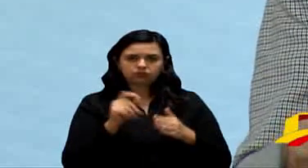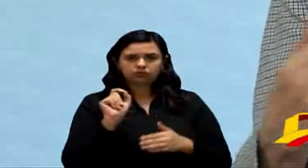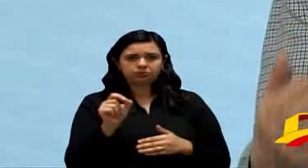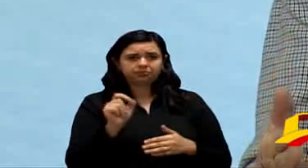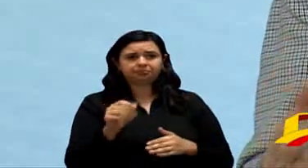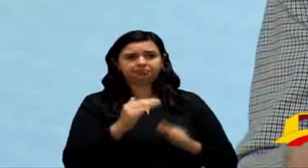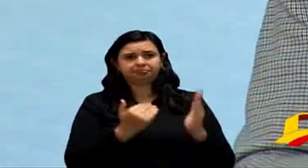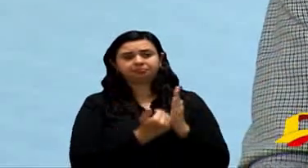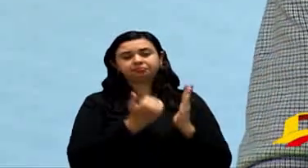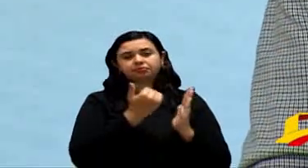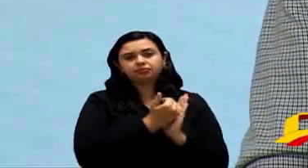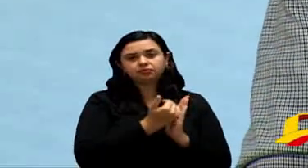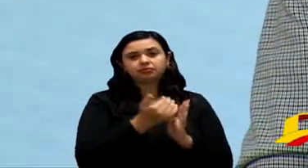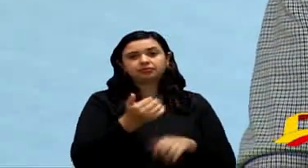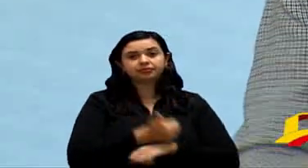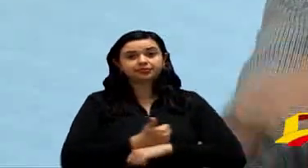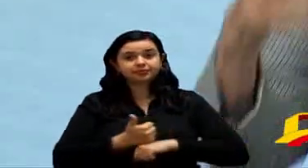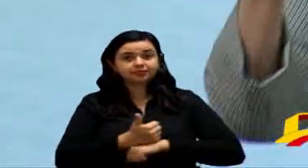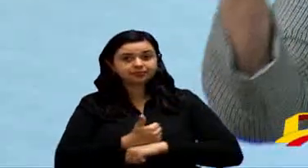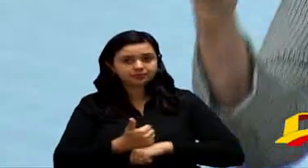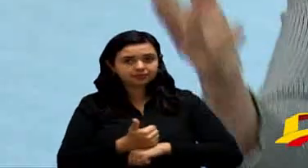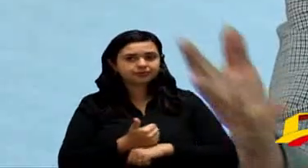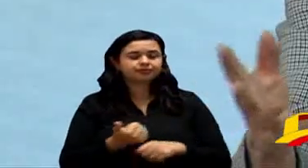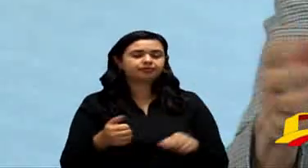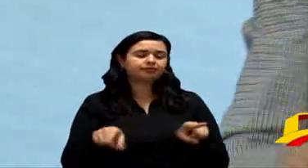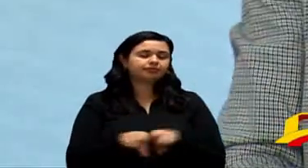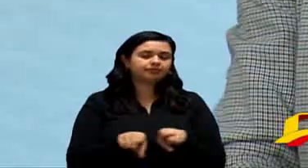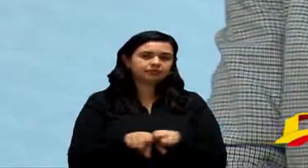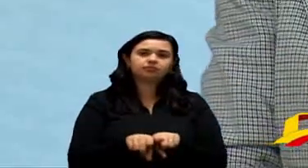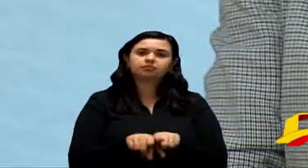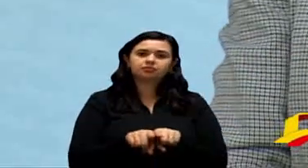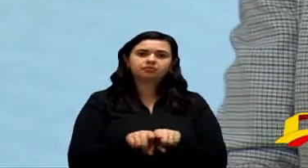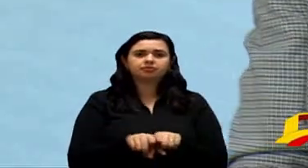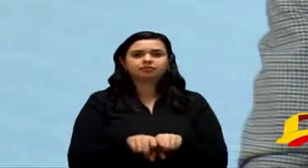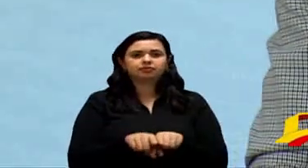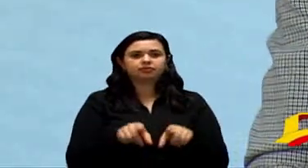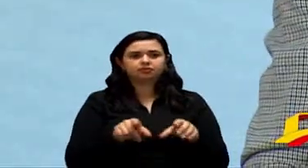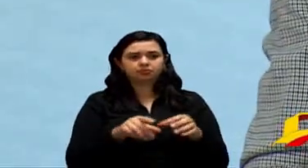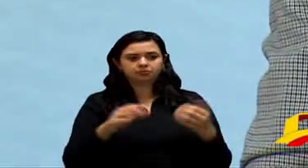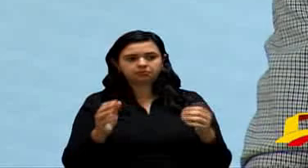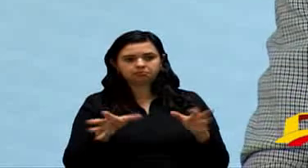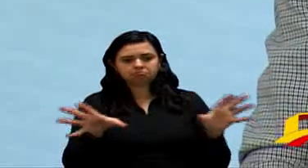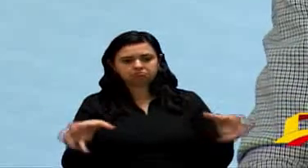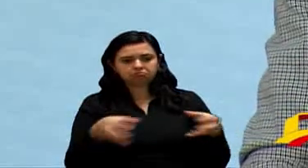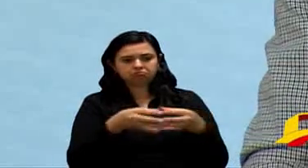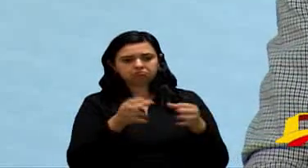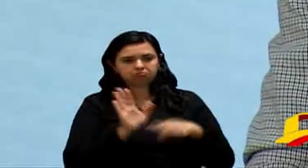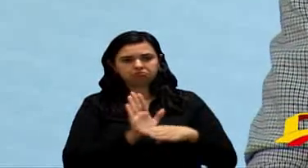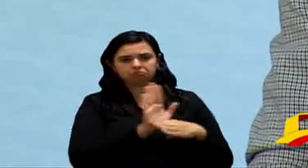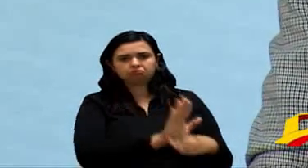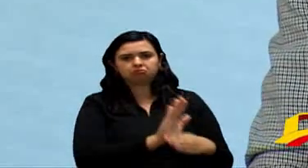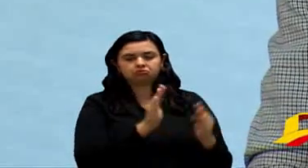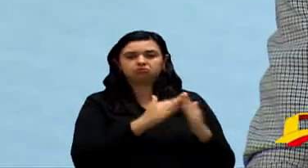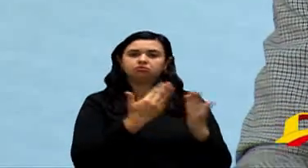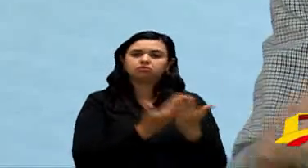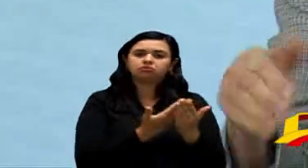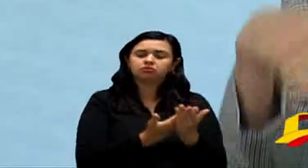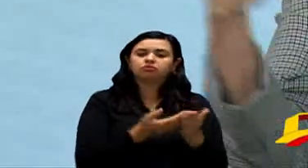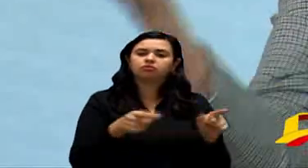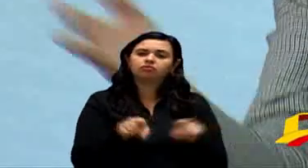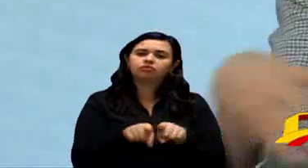auxiliares de educação pessoal de apoio para as escolas creche super lotadas